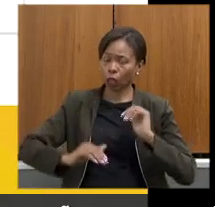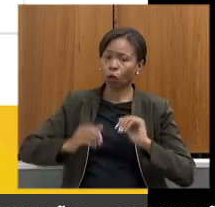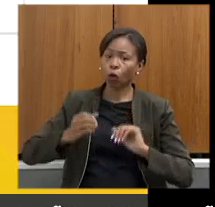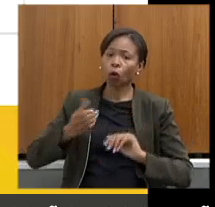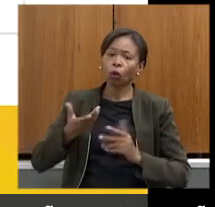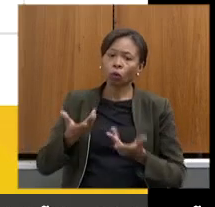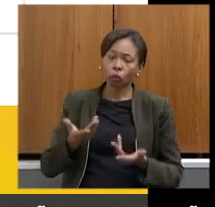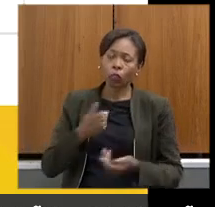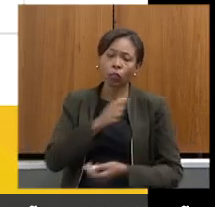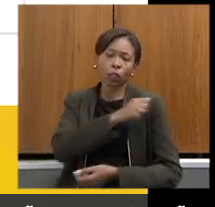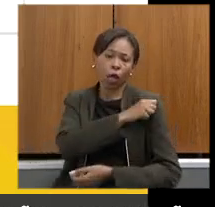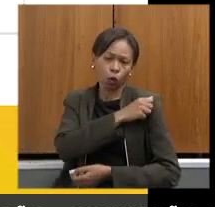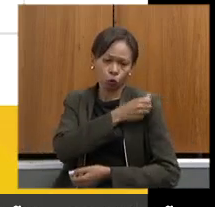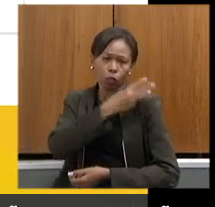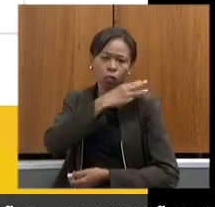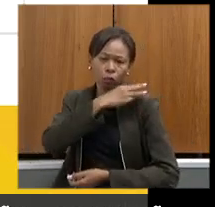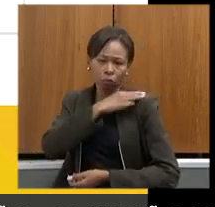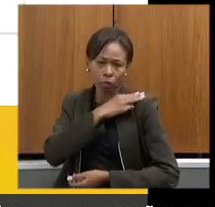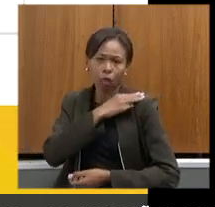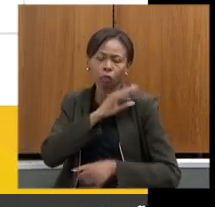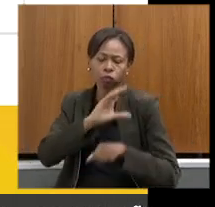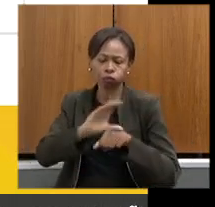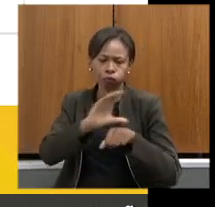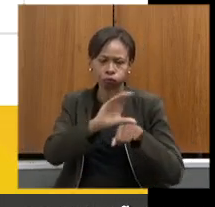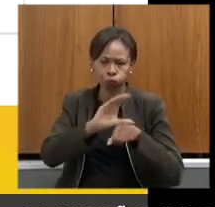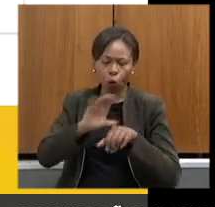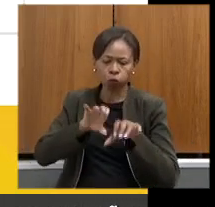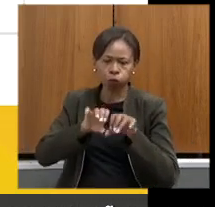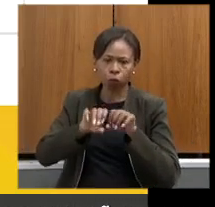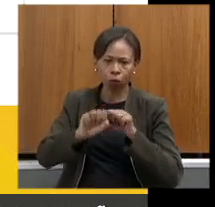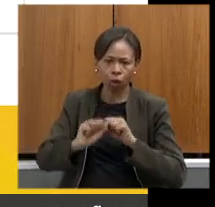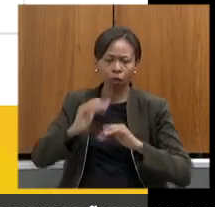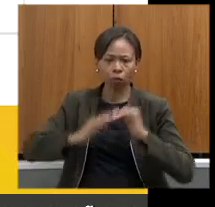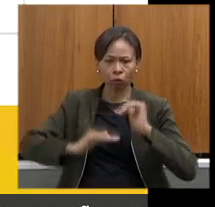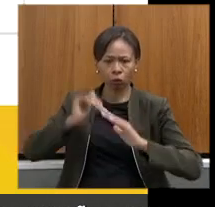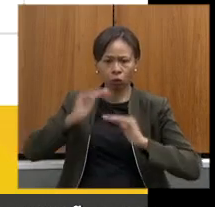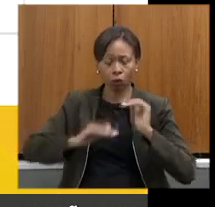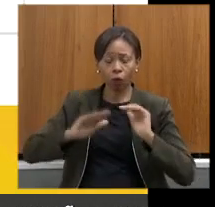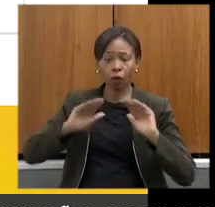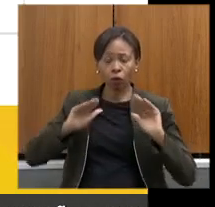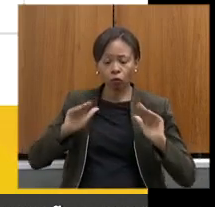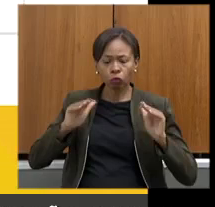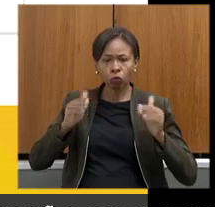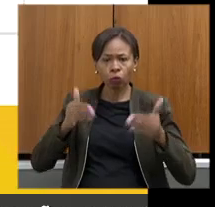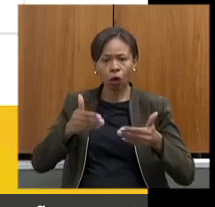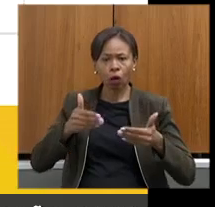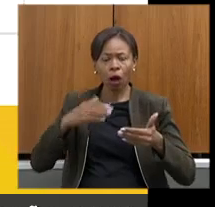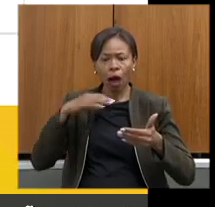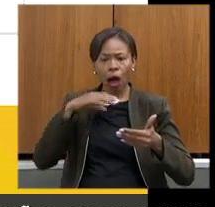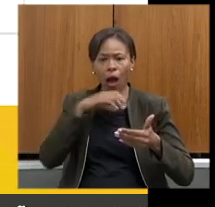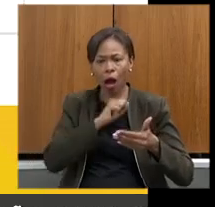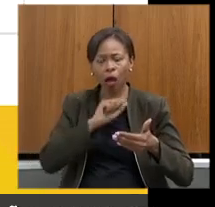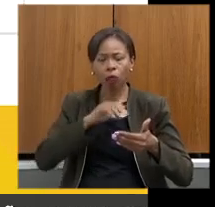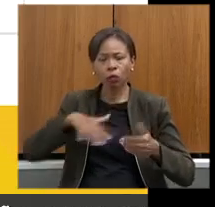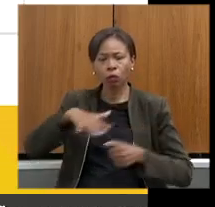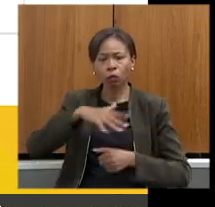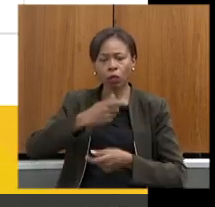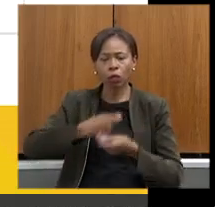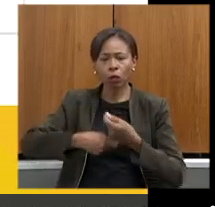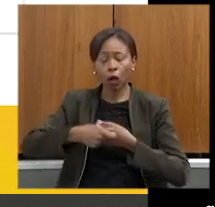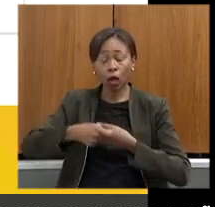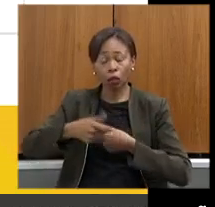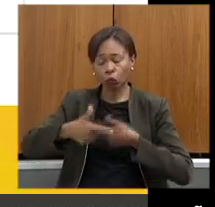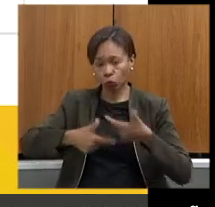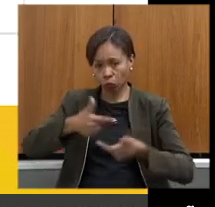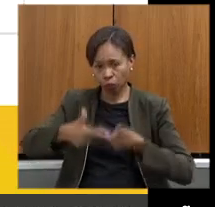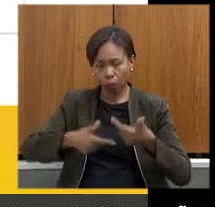no ensino médio para que eles possam ter uma inserção mais rápida e mais assertiva no mercado de trabalho já são mais de 100 mil bolsas